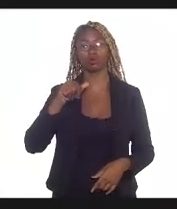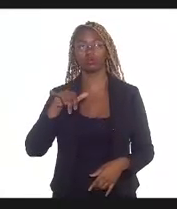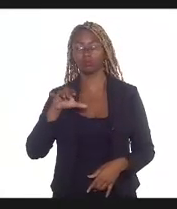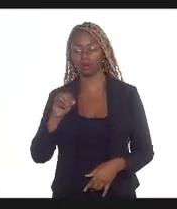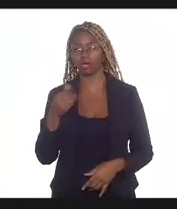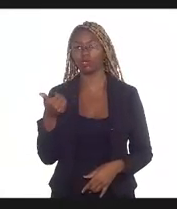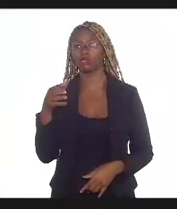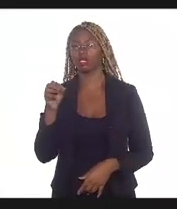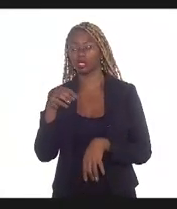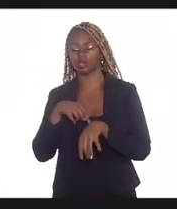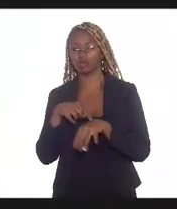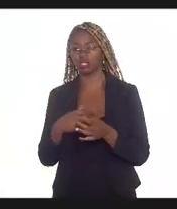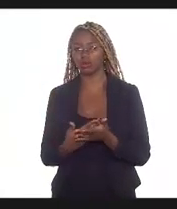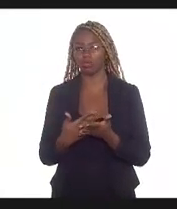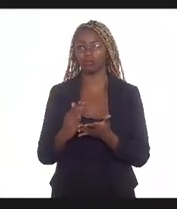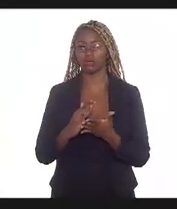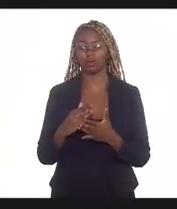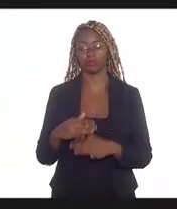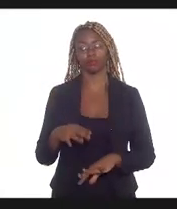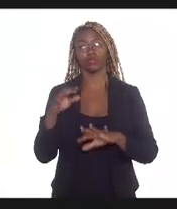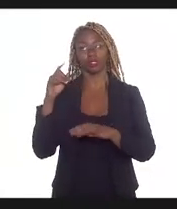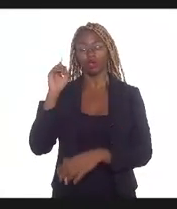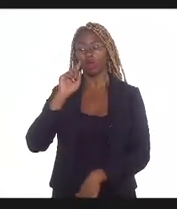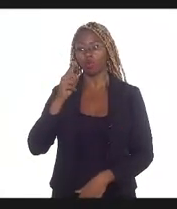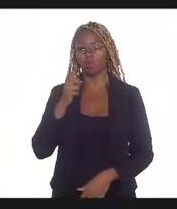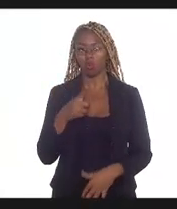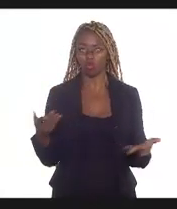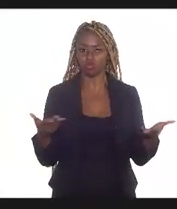de votação eletrônica, com a seguinte ordem do dia.